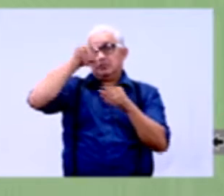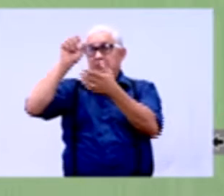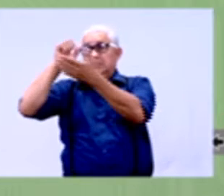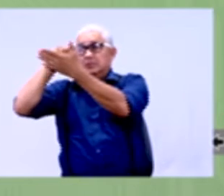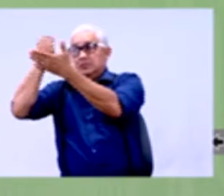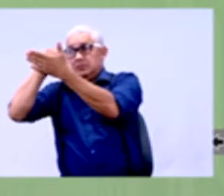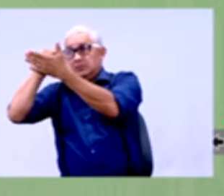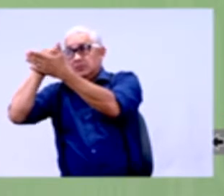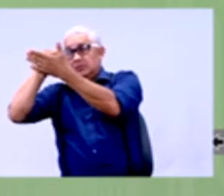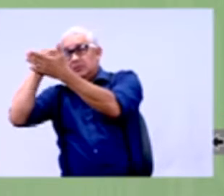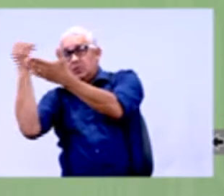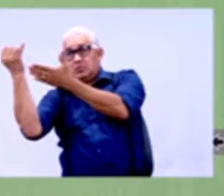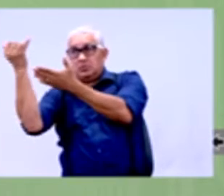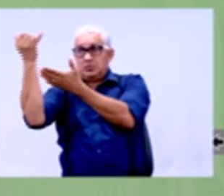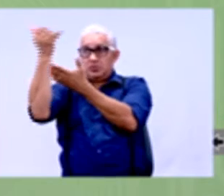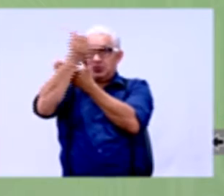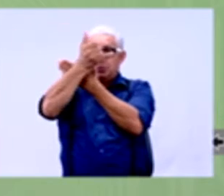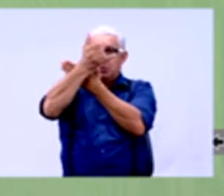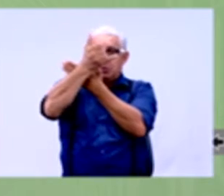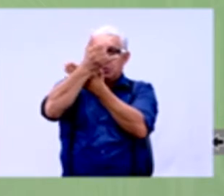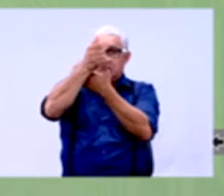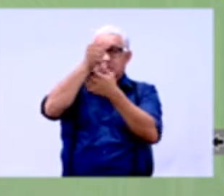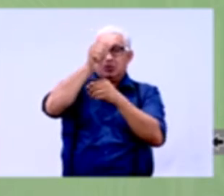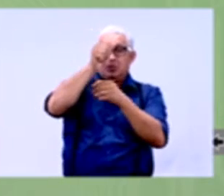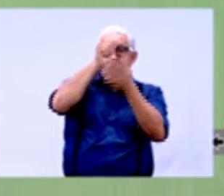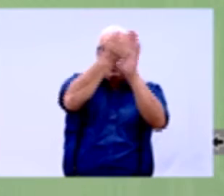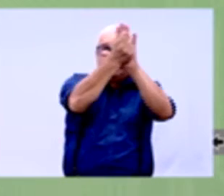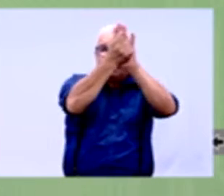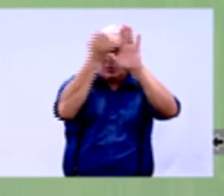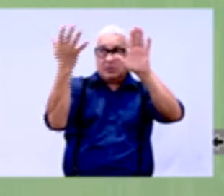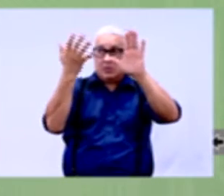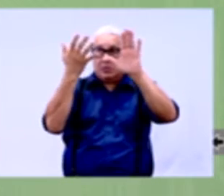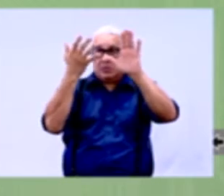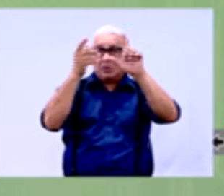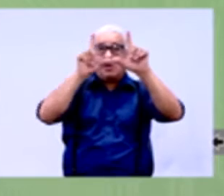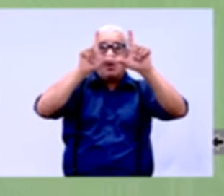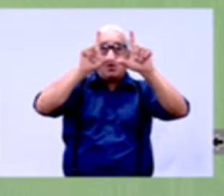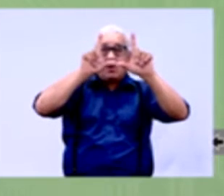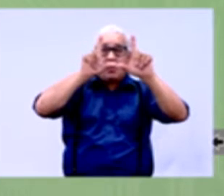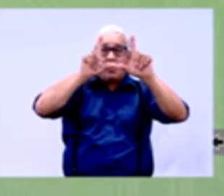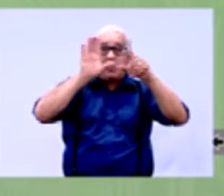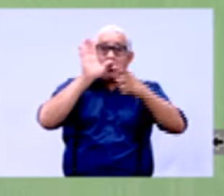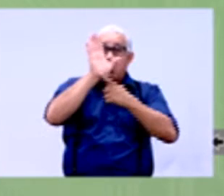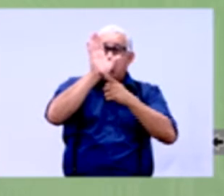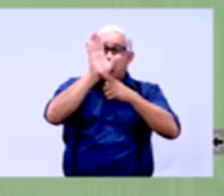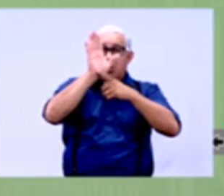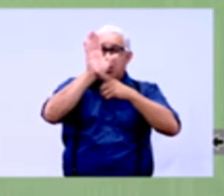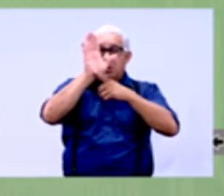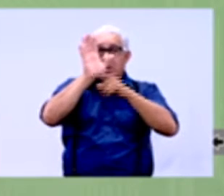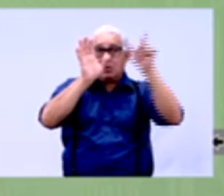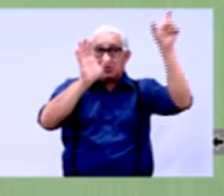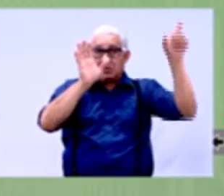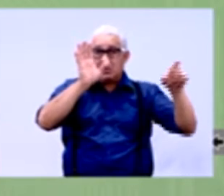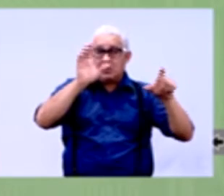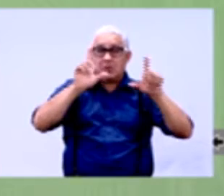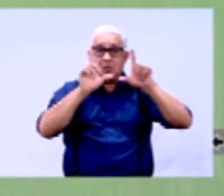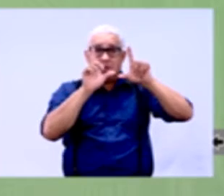consulta para a aplicação e aí a aplicação aqui exibe para o cliente, para o